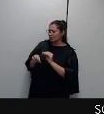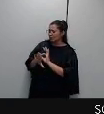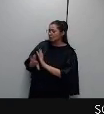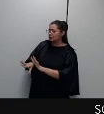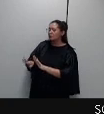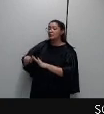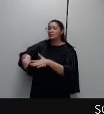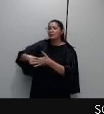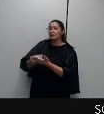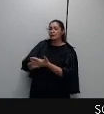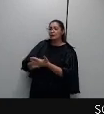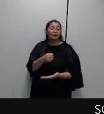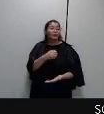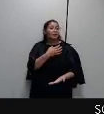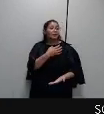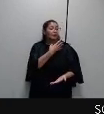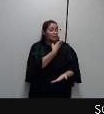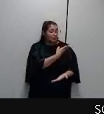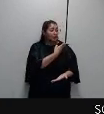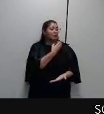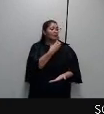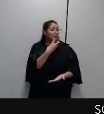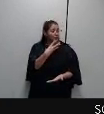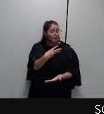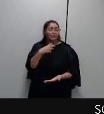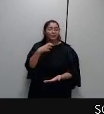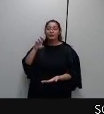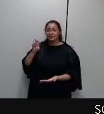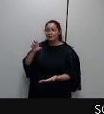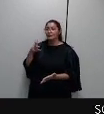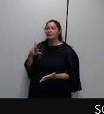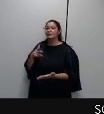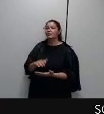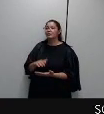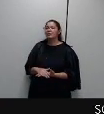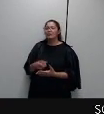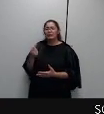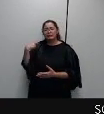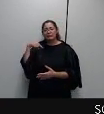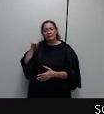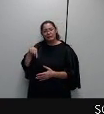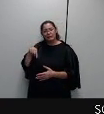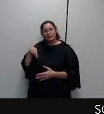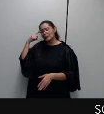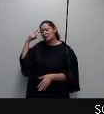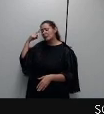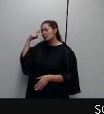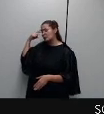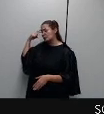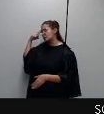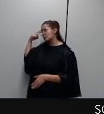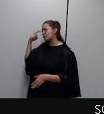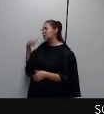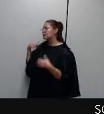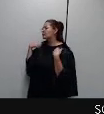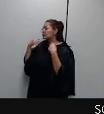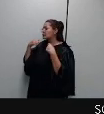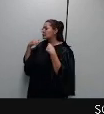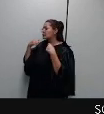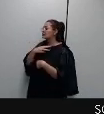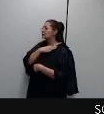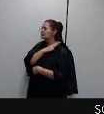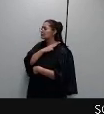43 se aqui no carro de pesquisa Napoleão acaba de mencionar a